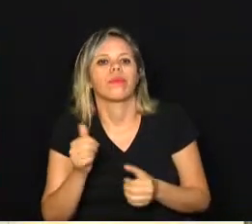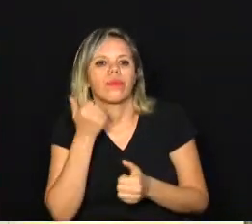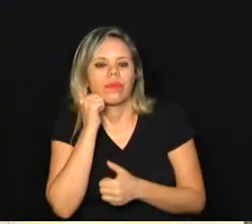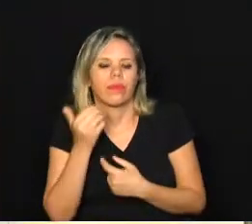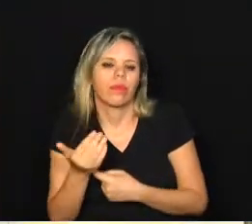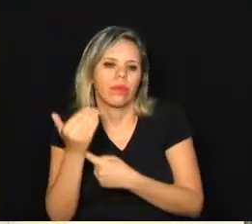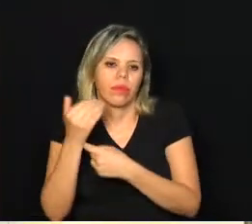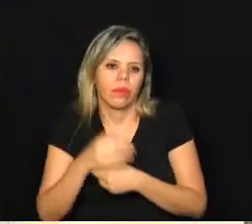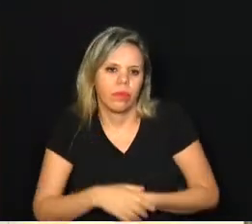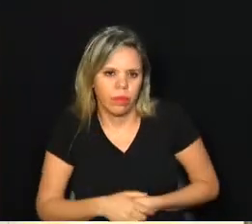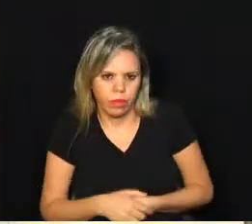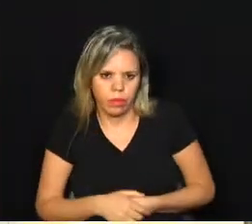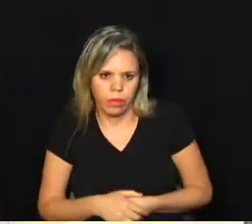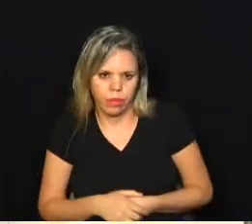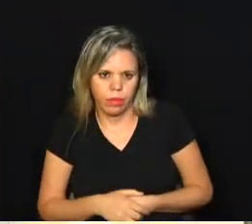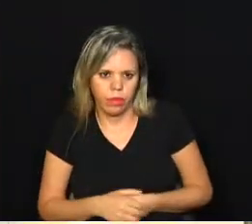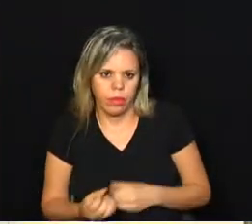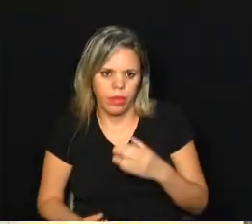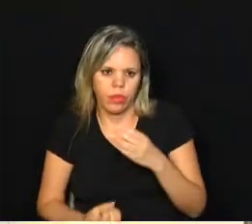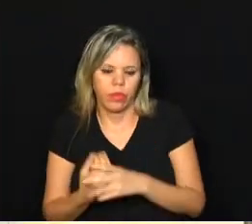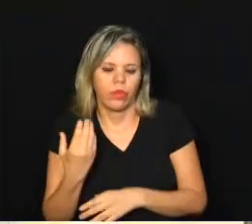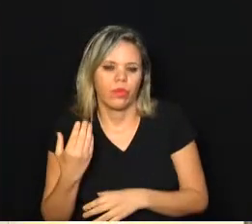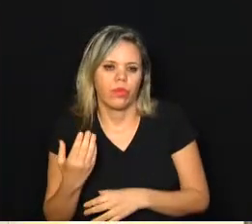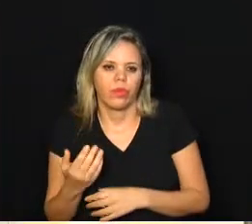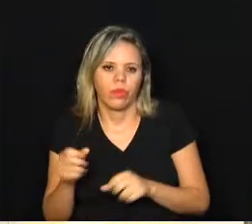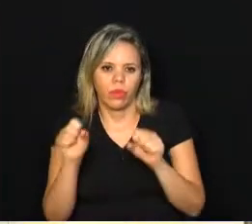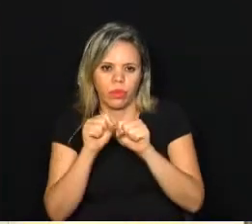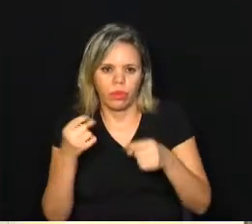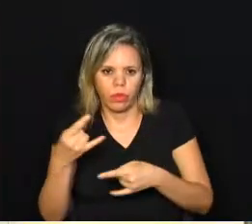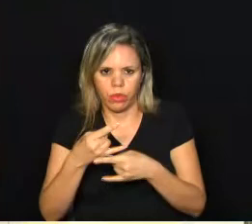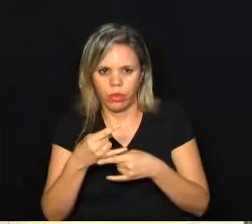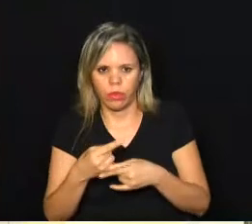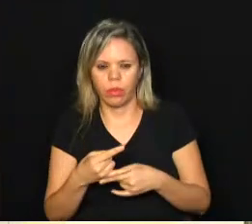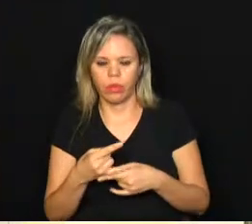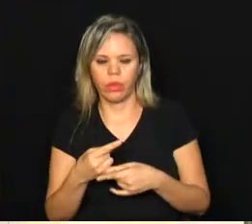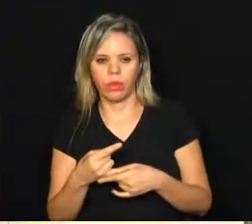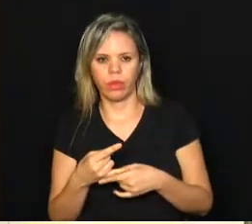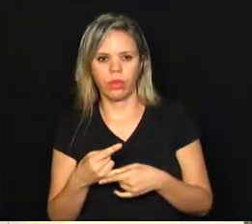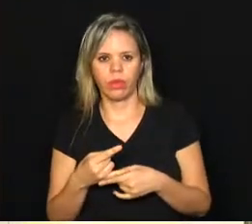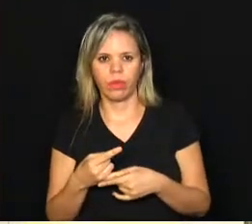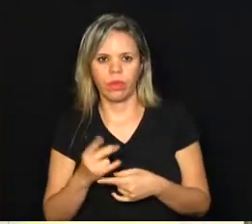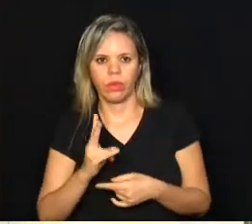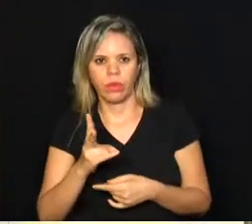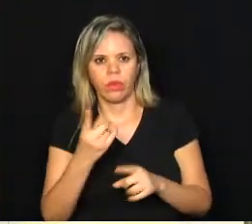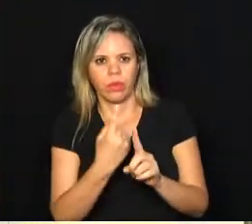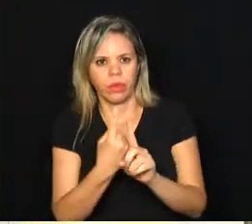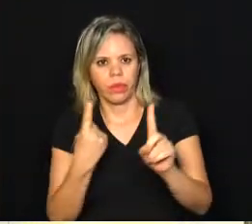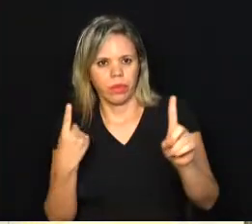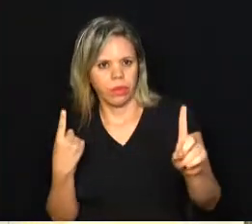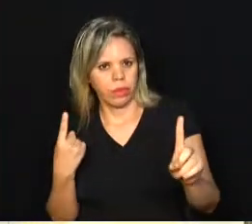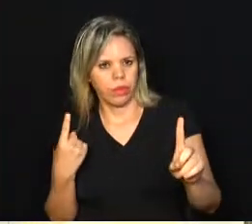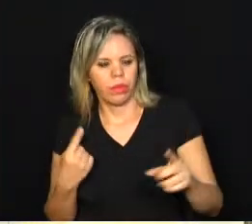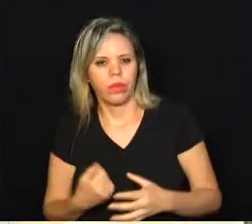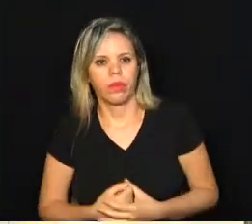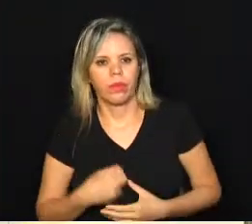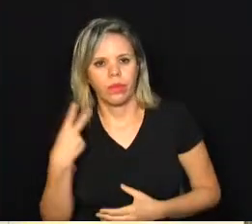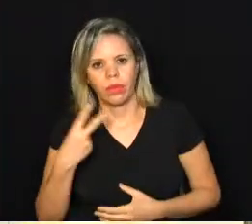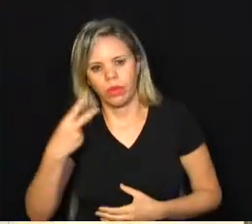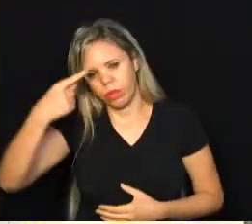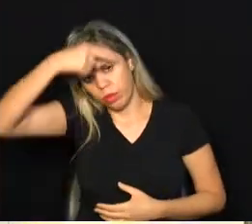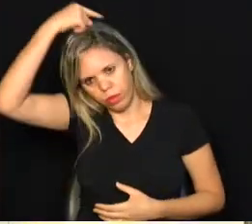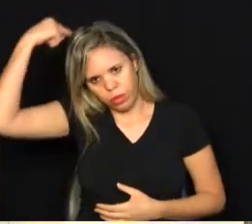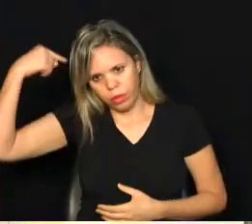e Tecnologia, que ocorreu por meio de sistema de deliberação remota, mantendo o distanciamento social. Foi o vereador